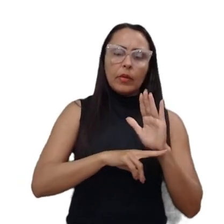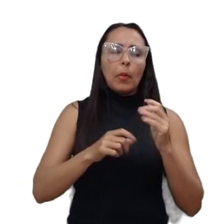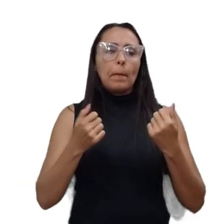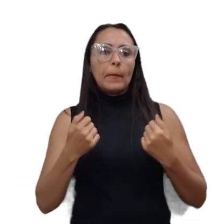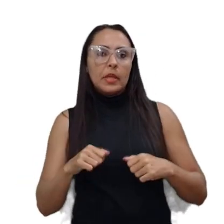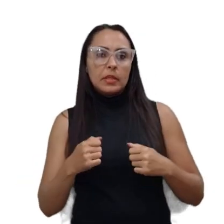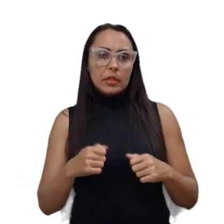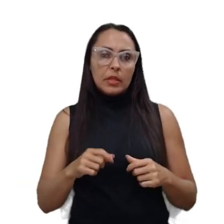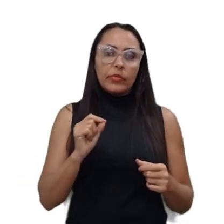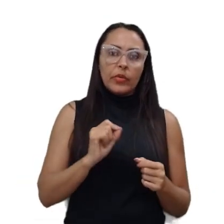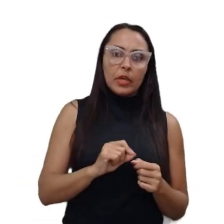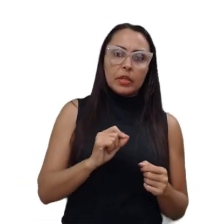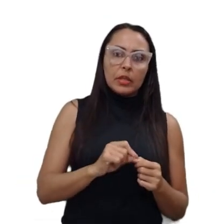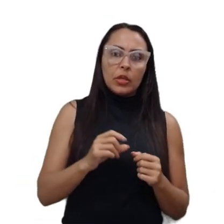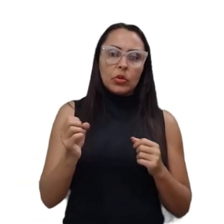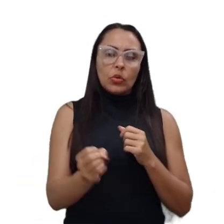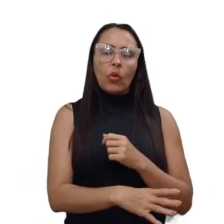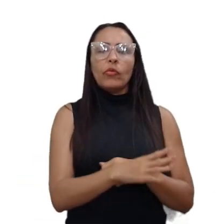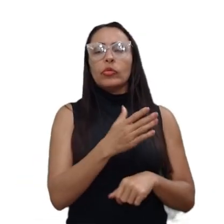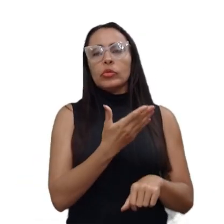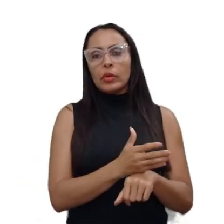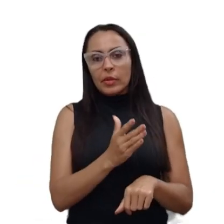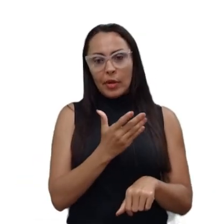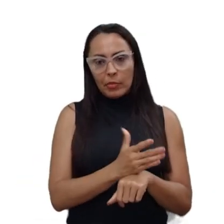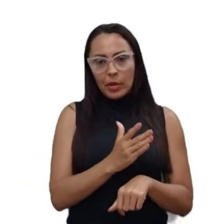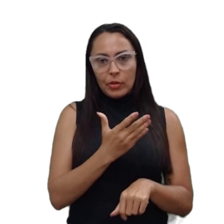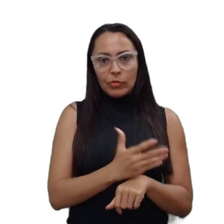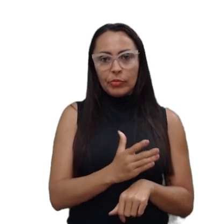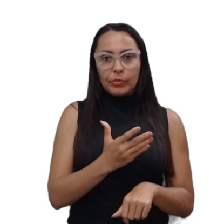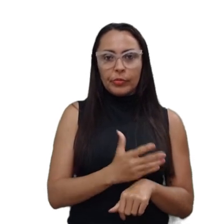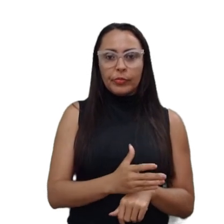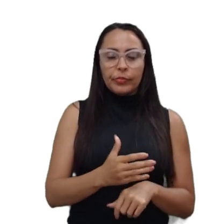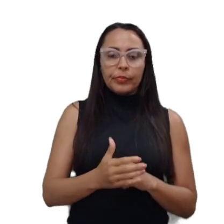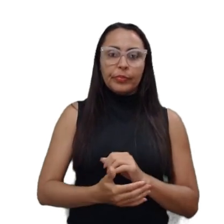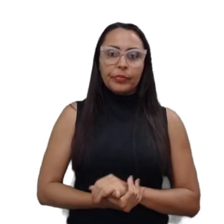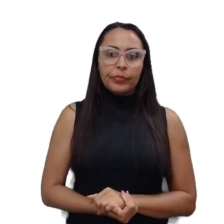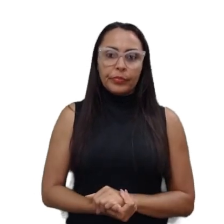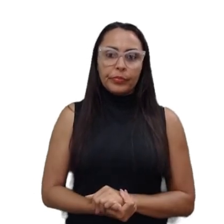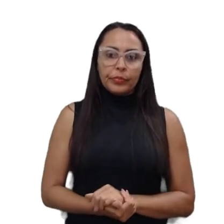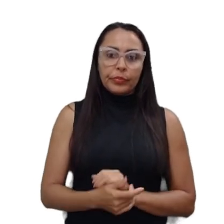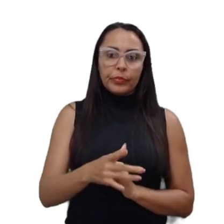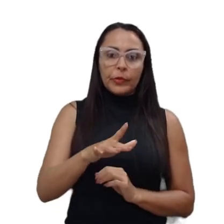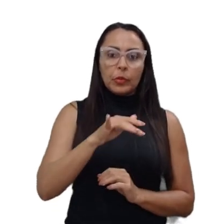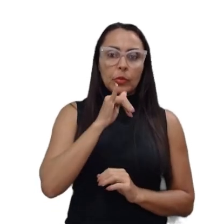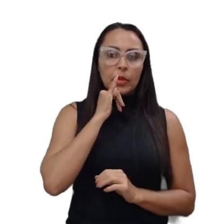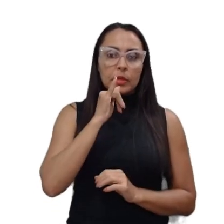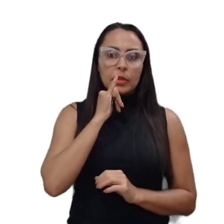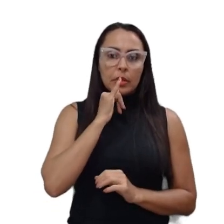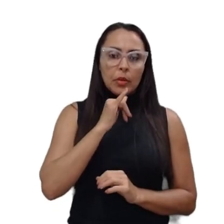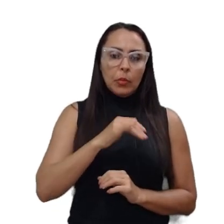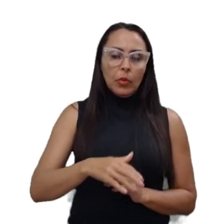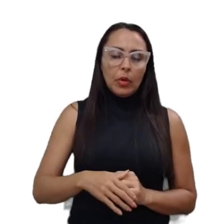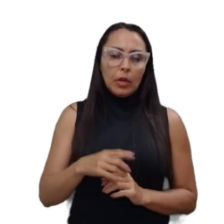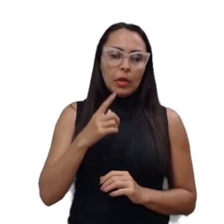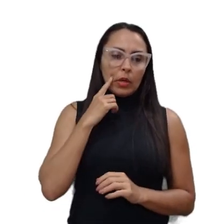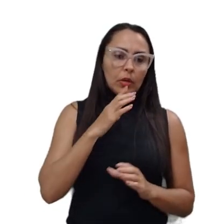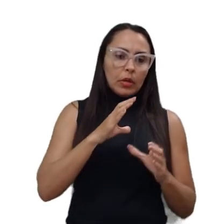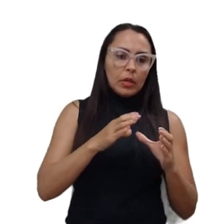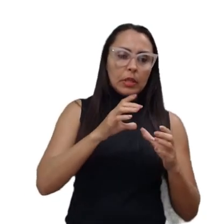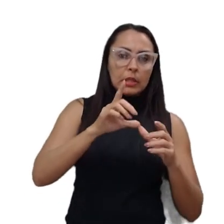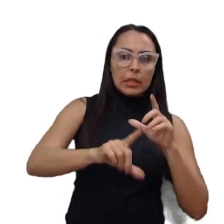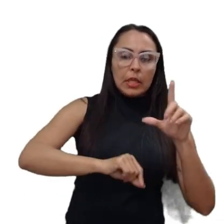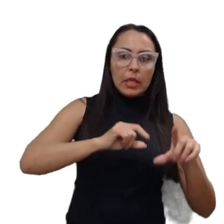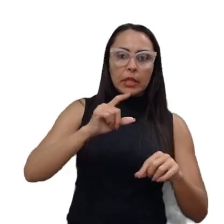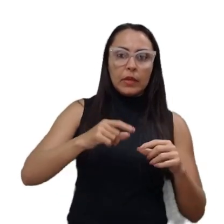precisar fazer novos treinamentos com os colaboradores. Por exemplo, em relação à coleta seletiva, a